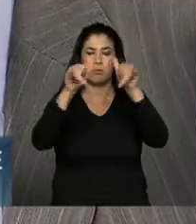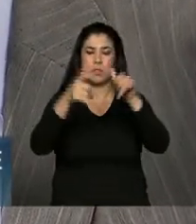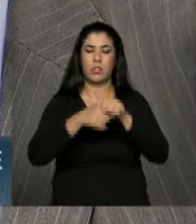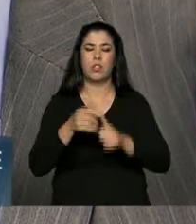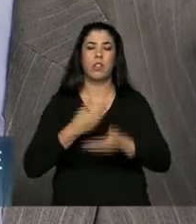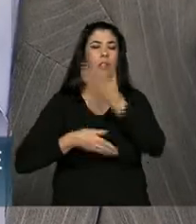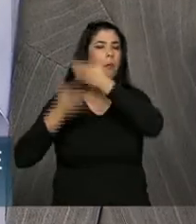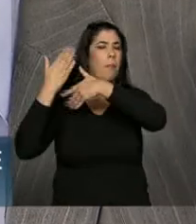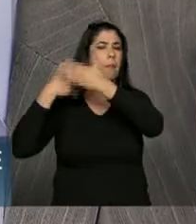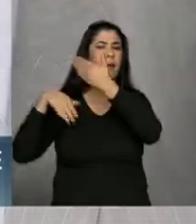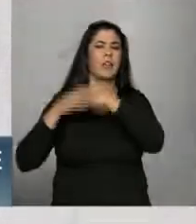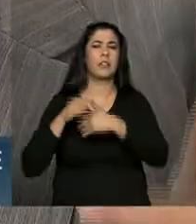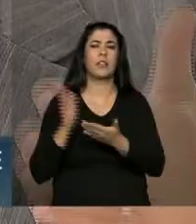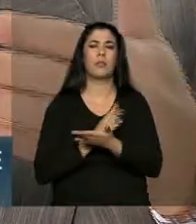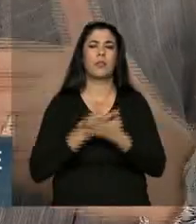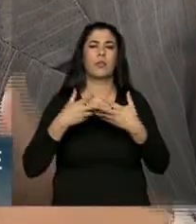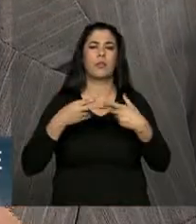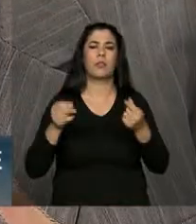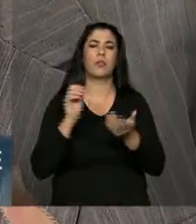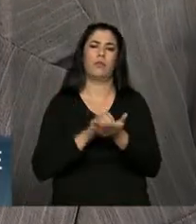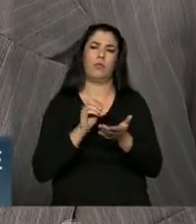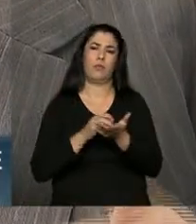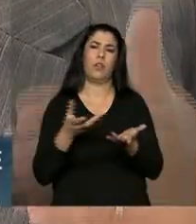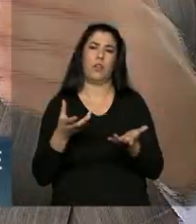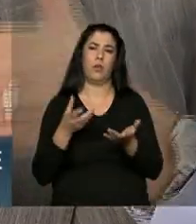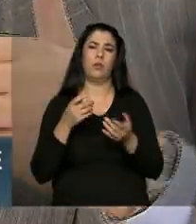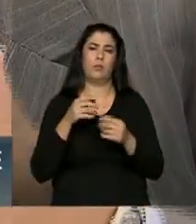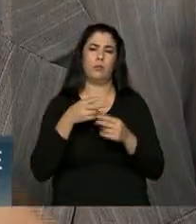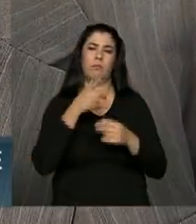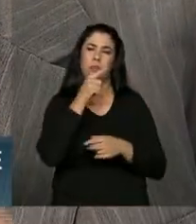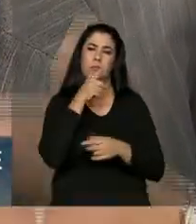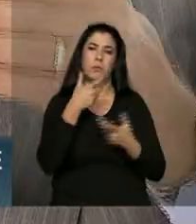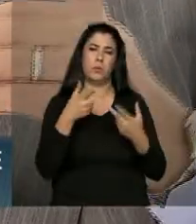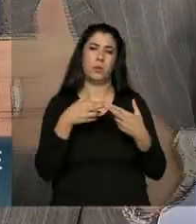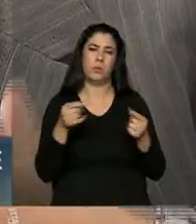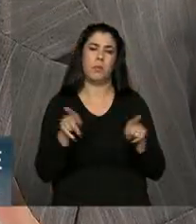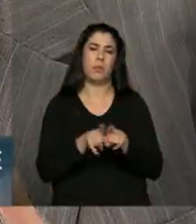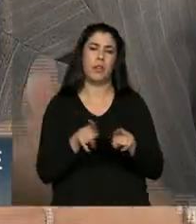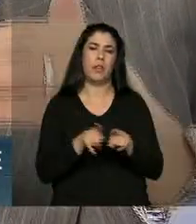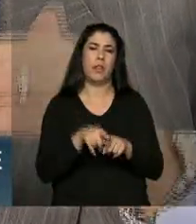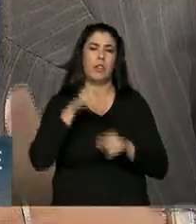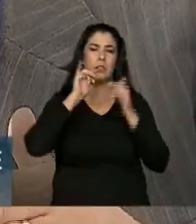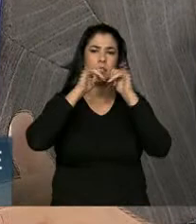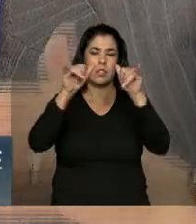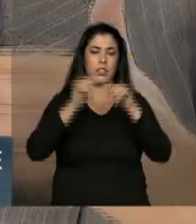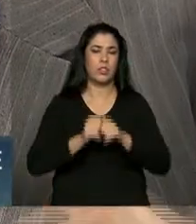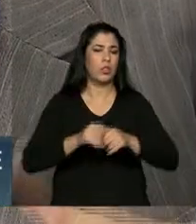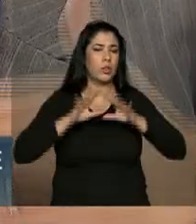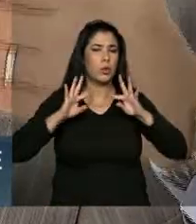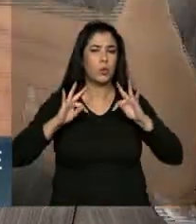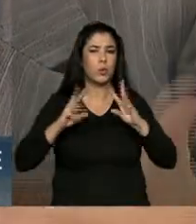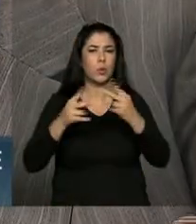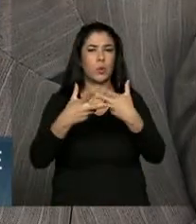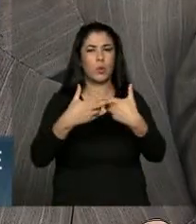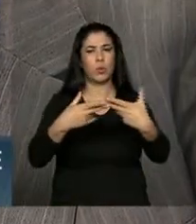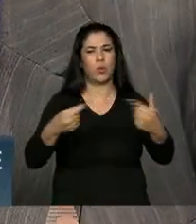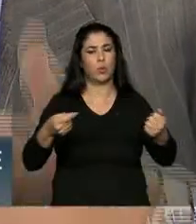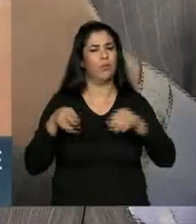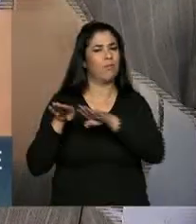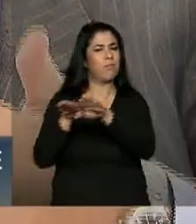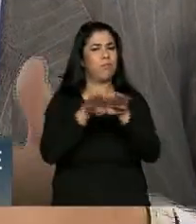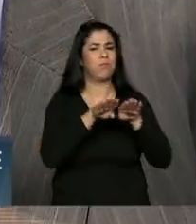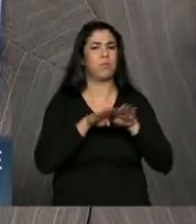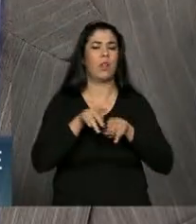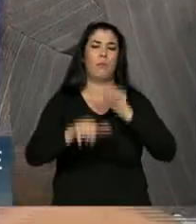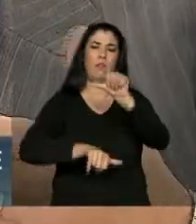mais longe qualquer possibilidade de racionamento as condições cinequanon o fundamentais básicas para que haja